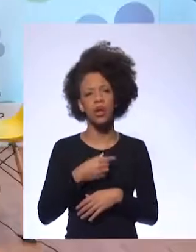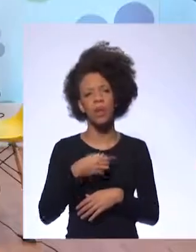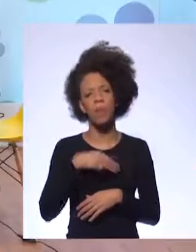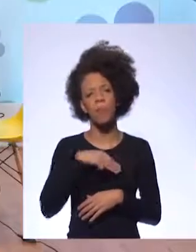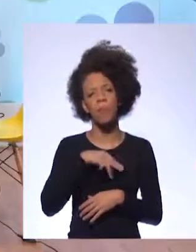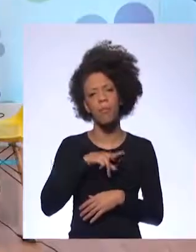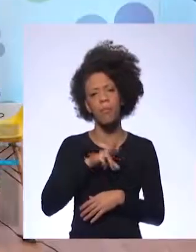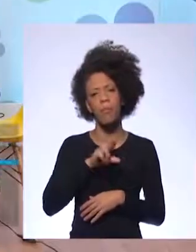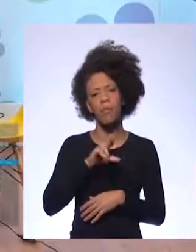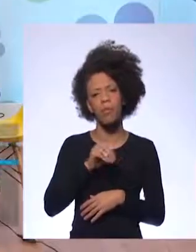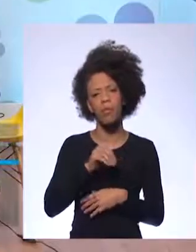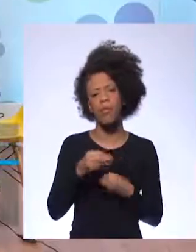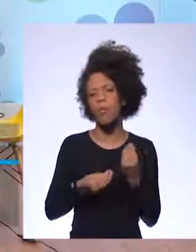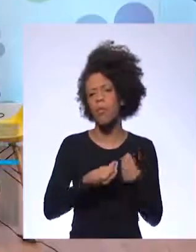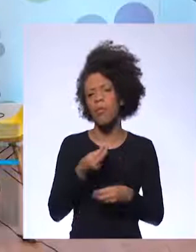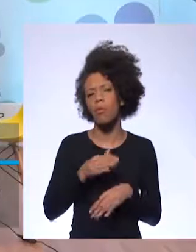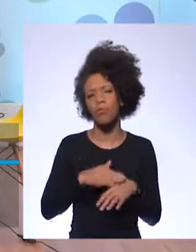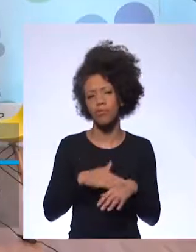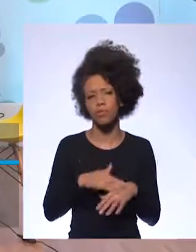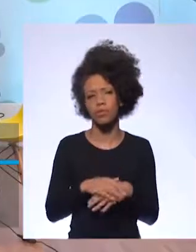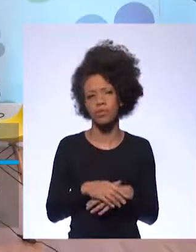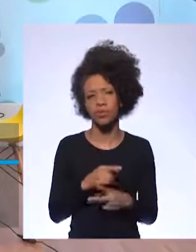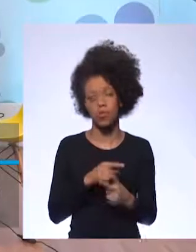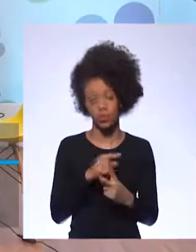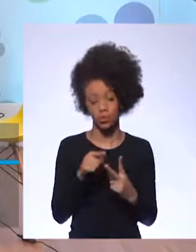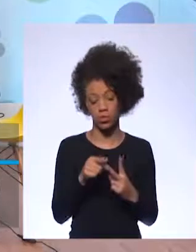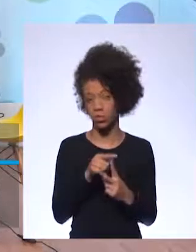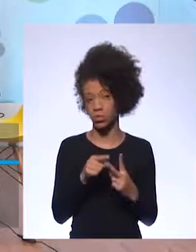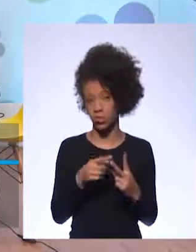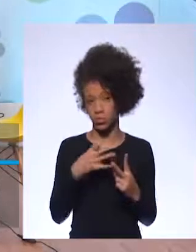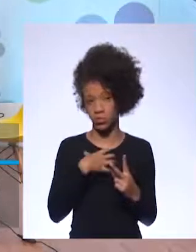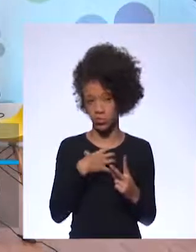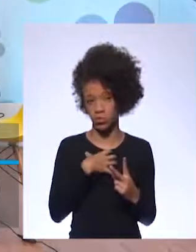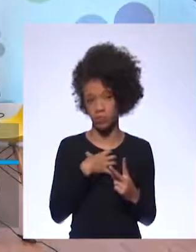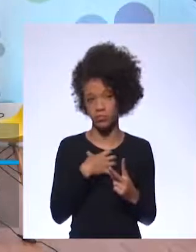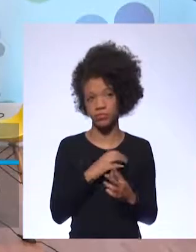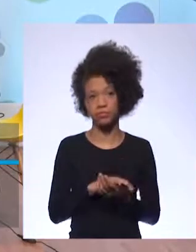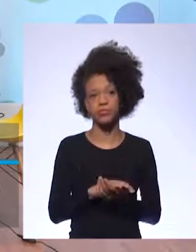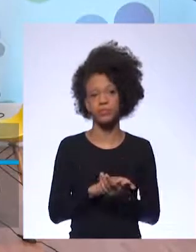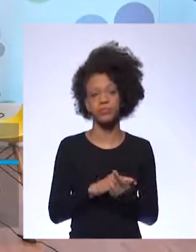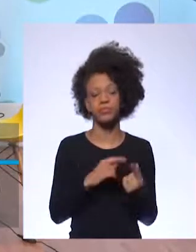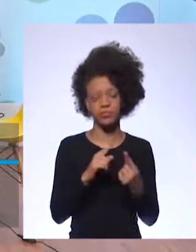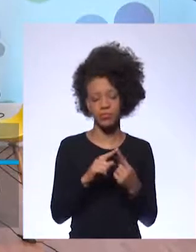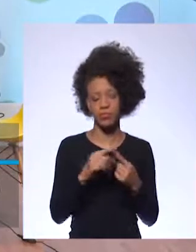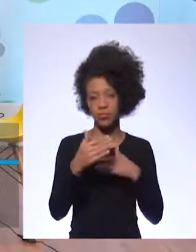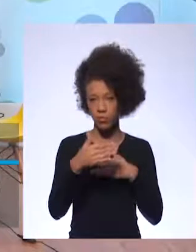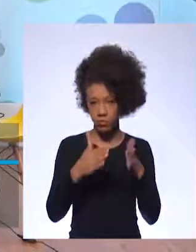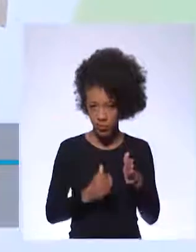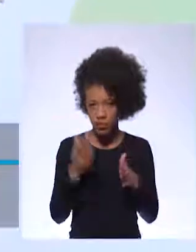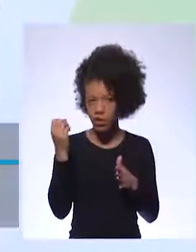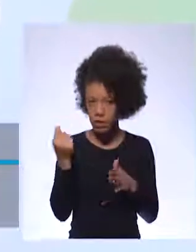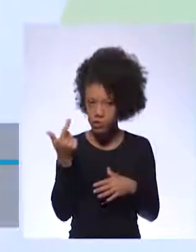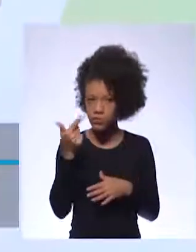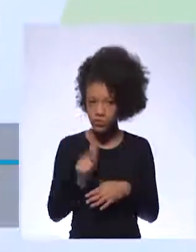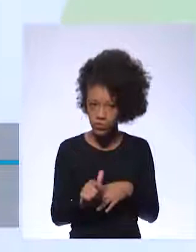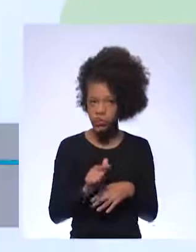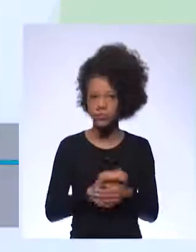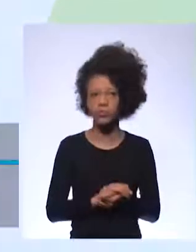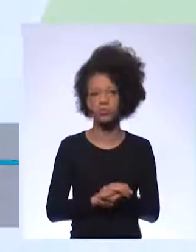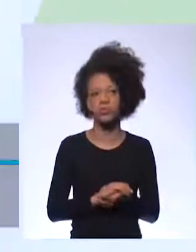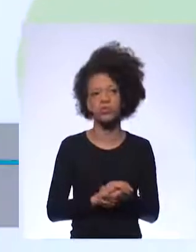muro Então como que a gente faz um muro eu fiz com dois jeitinhos turma caixa de papel caixa de leite de novo